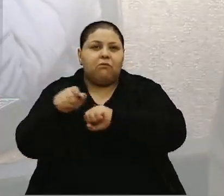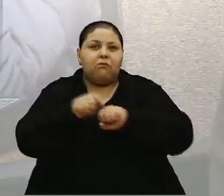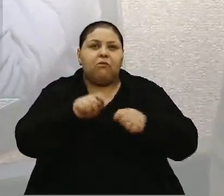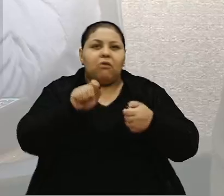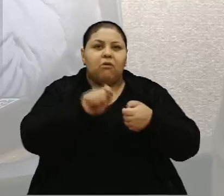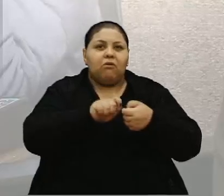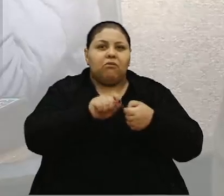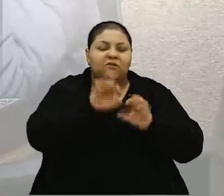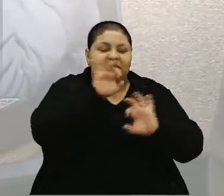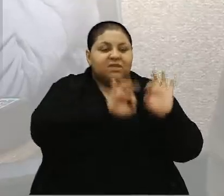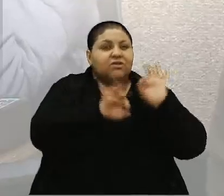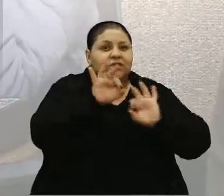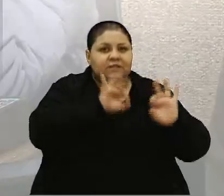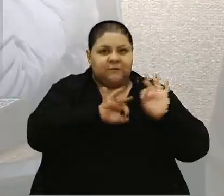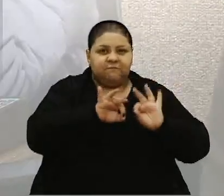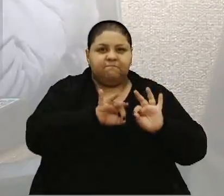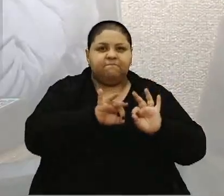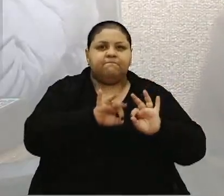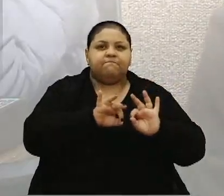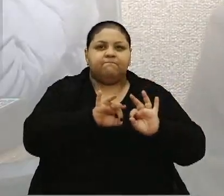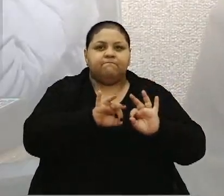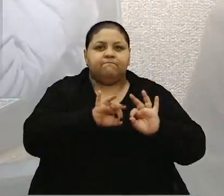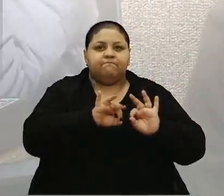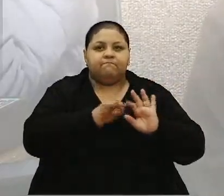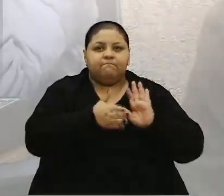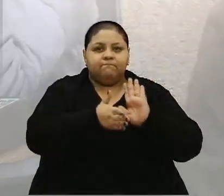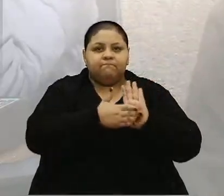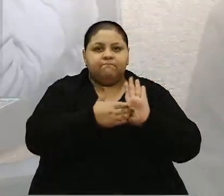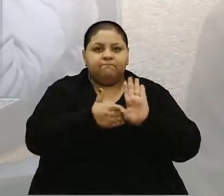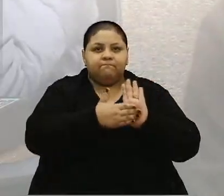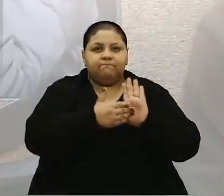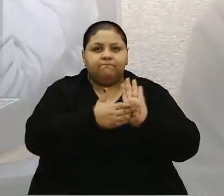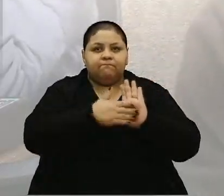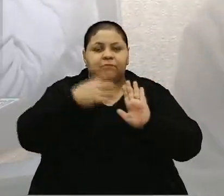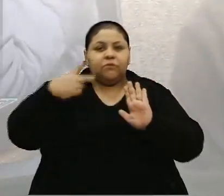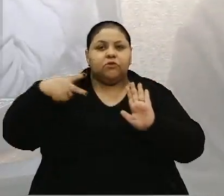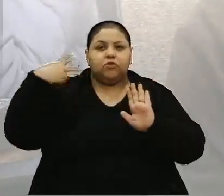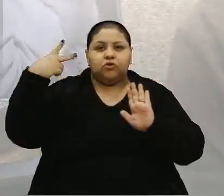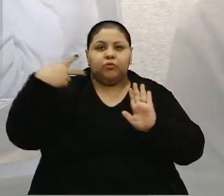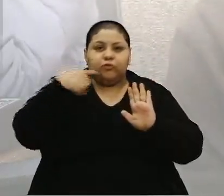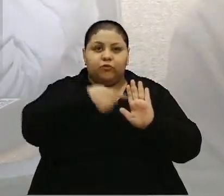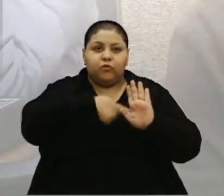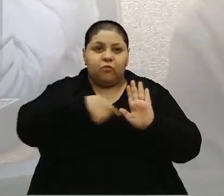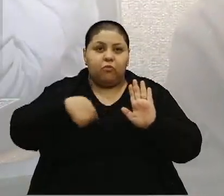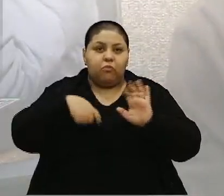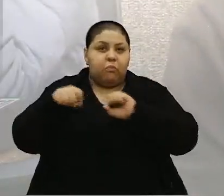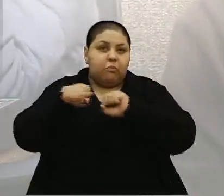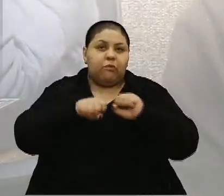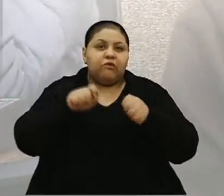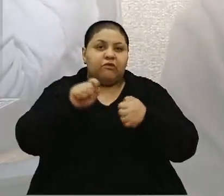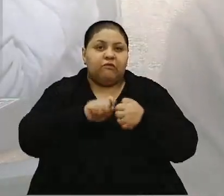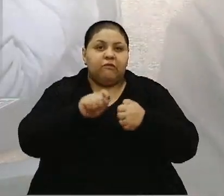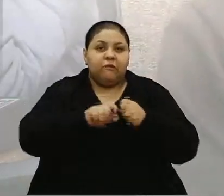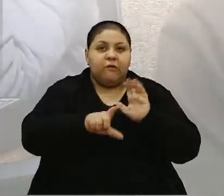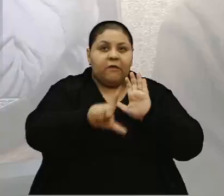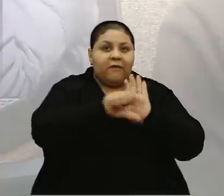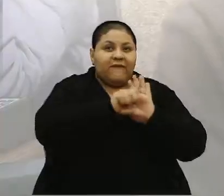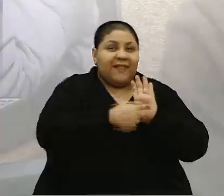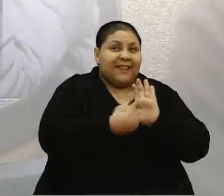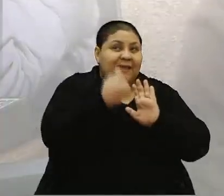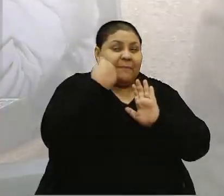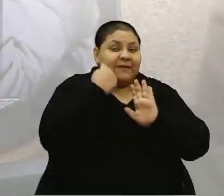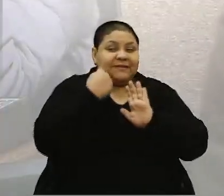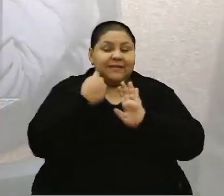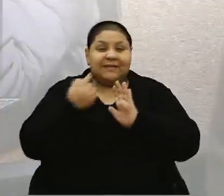essa adequação e nesta proposta robusta do vereador Zanquim, a gente poder fazer com que tanto a lei de 2019 com